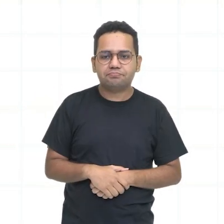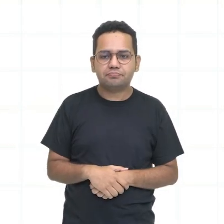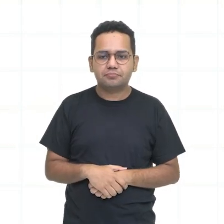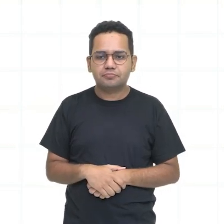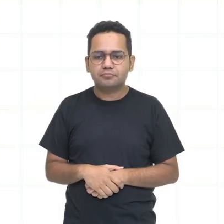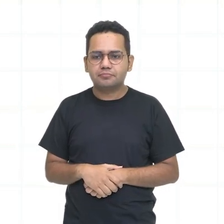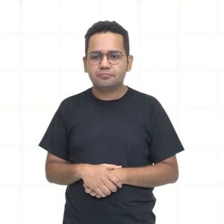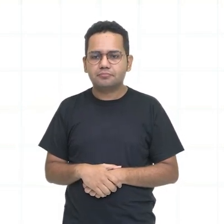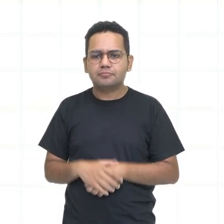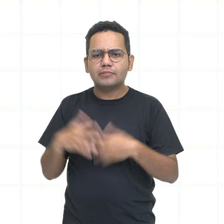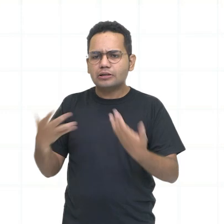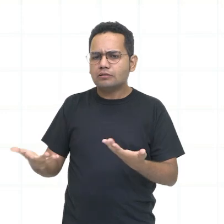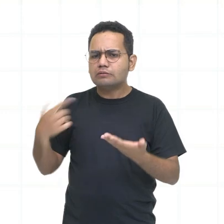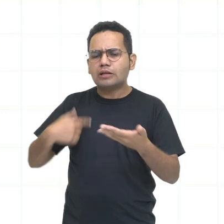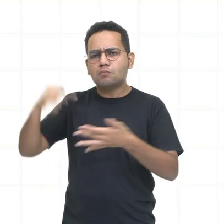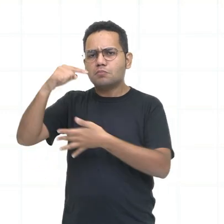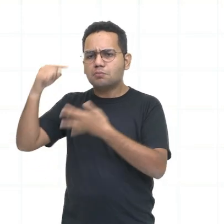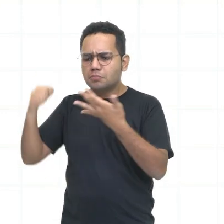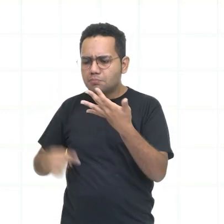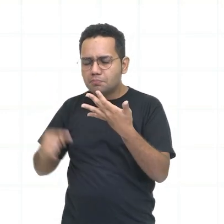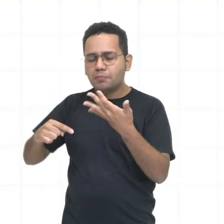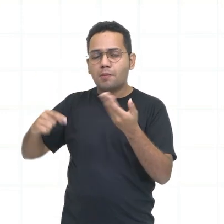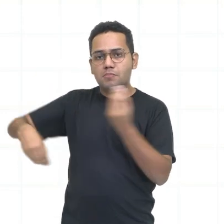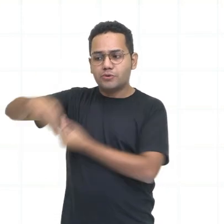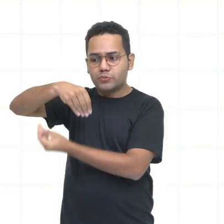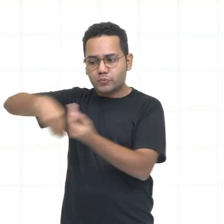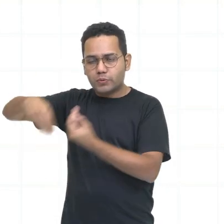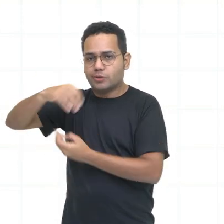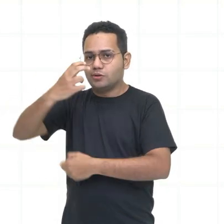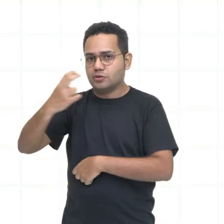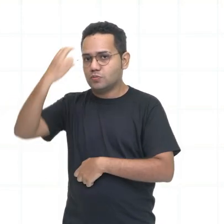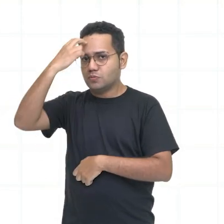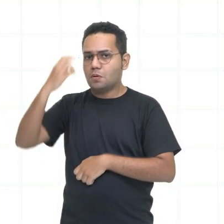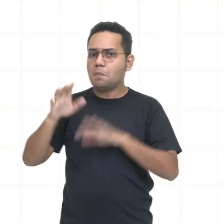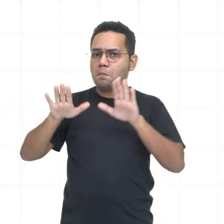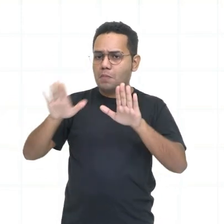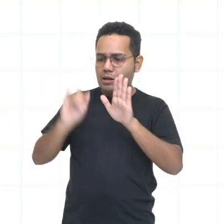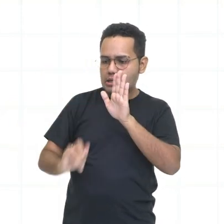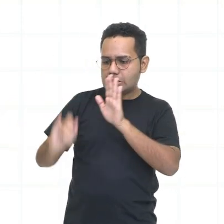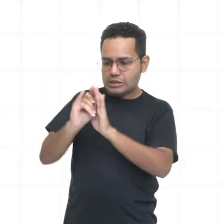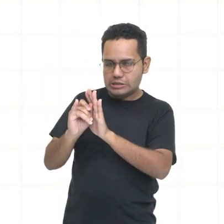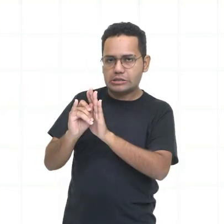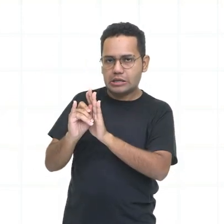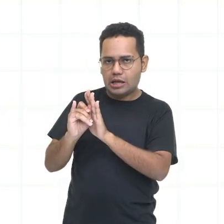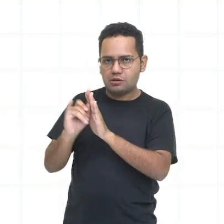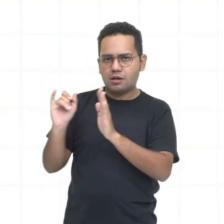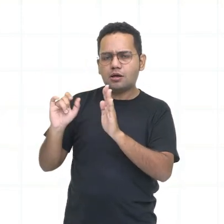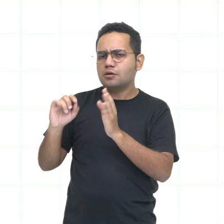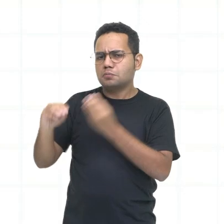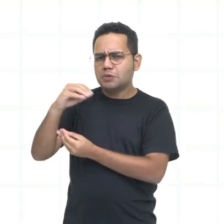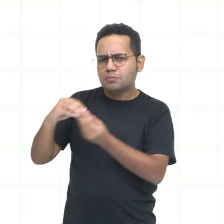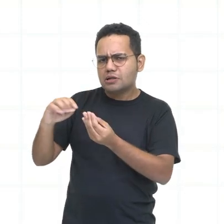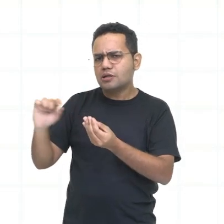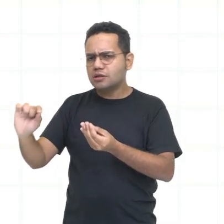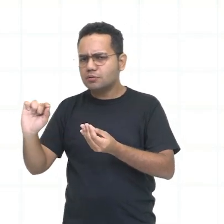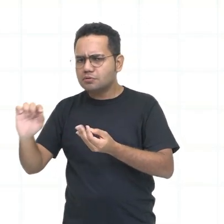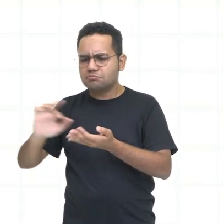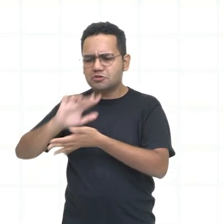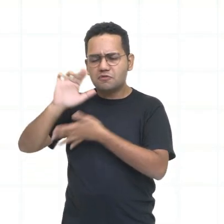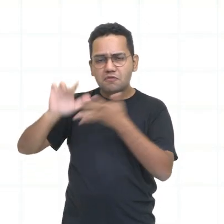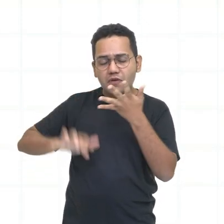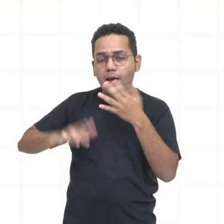de múltiplas culturas. Essas identidades híbridas podem envolver combinação de práticas